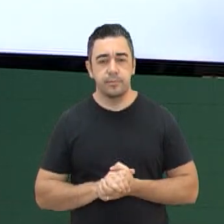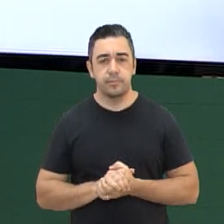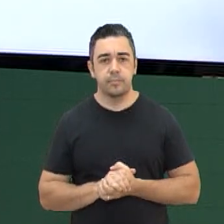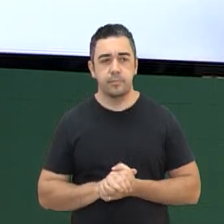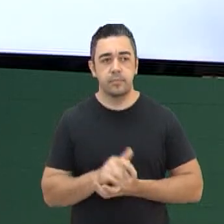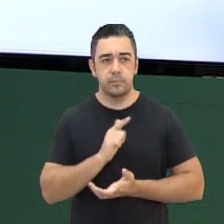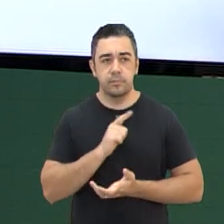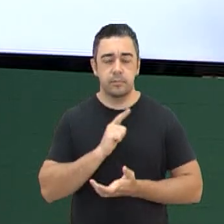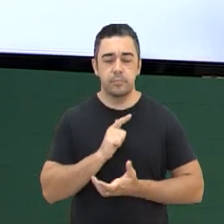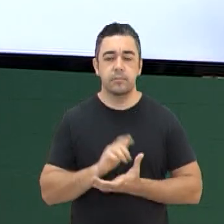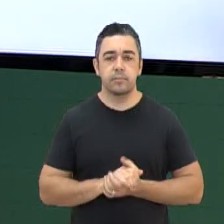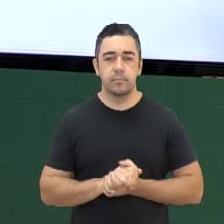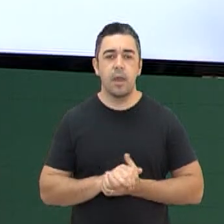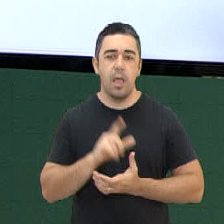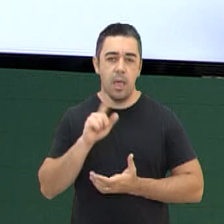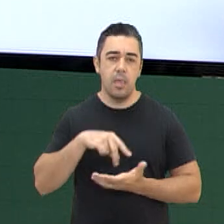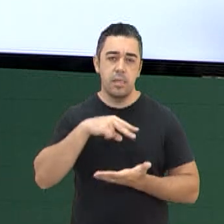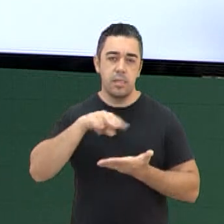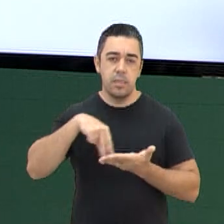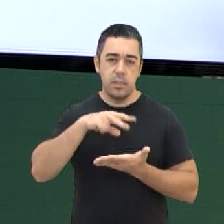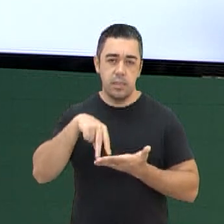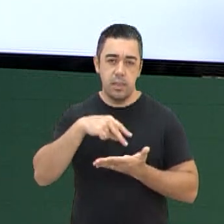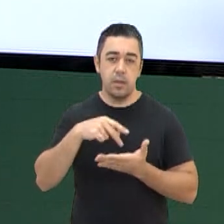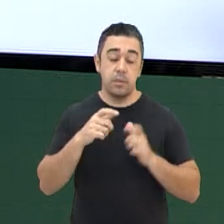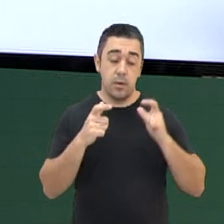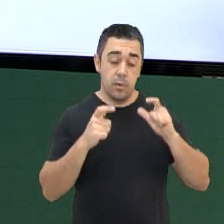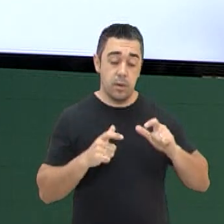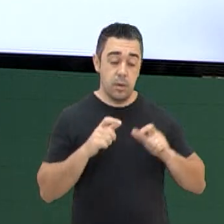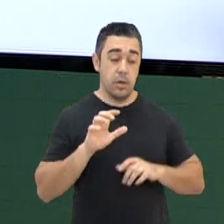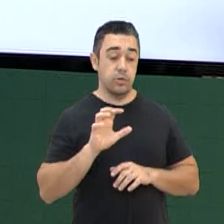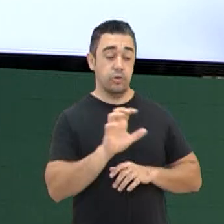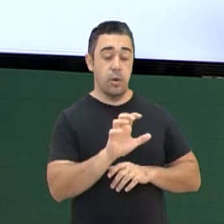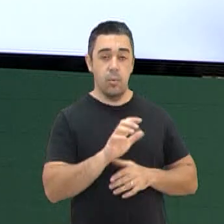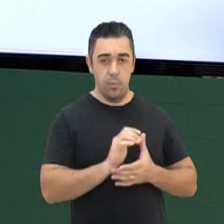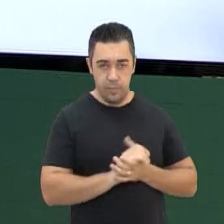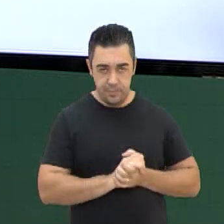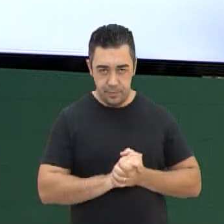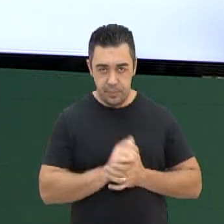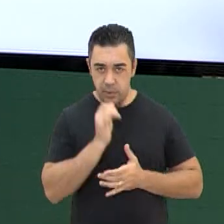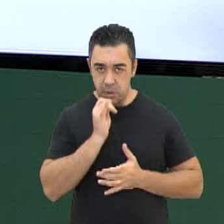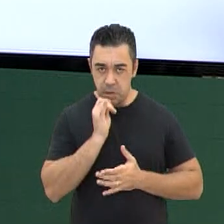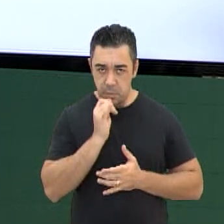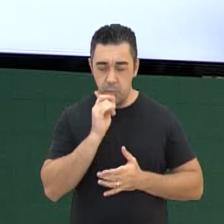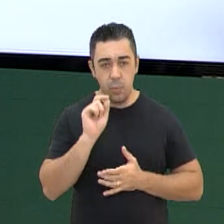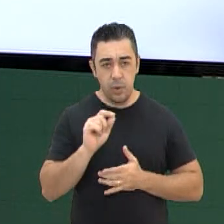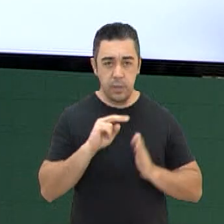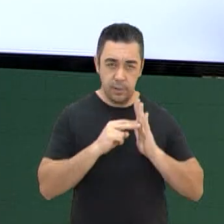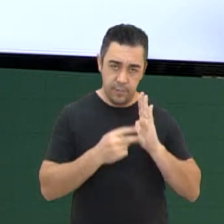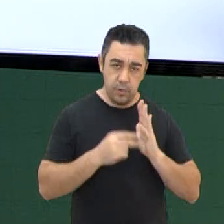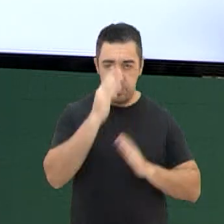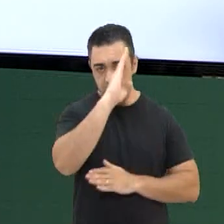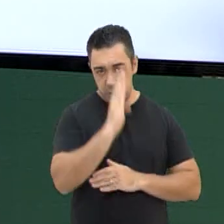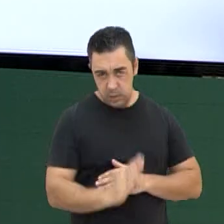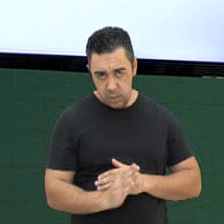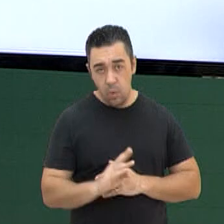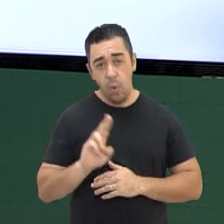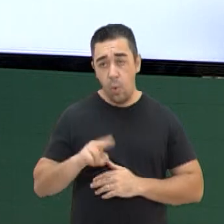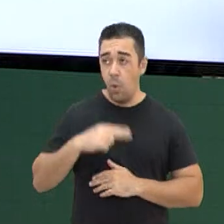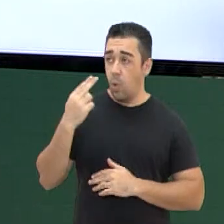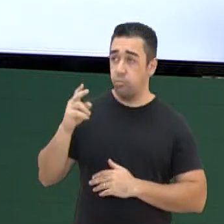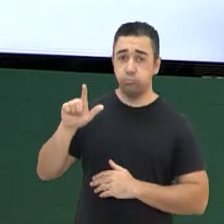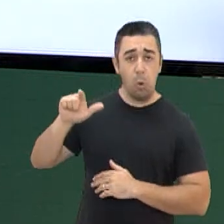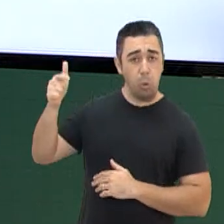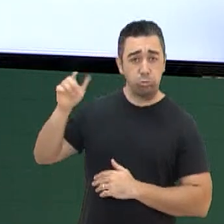Uma delas se refere às danças regionais. Então, regionais tanto no contexto brasileiro, quanto em